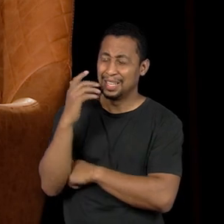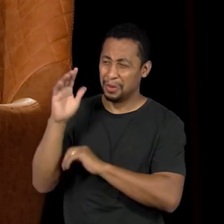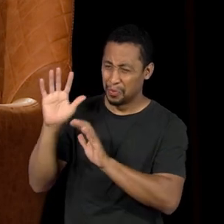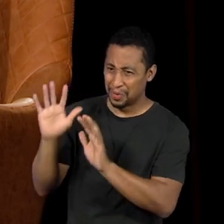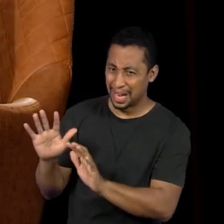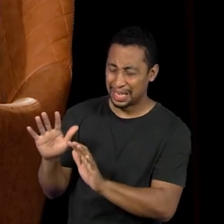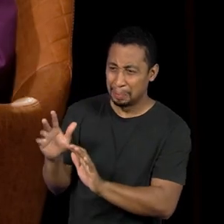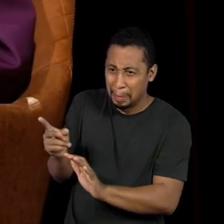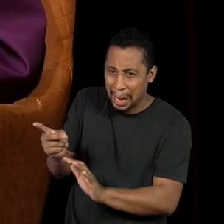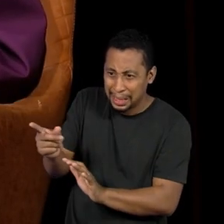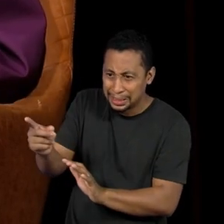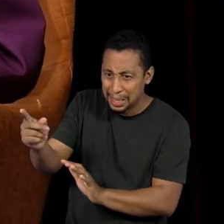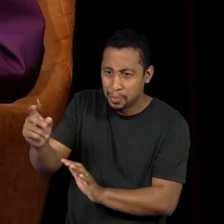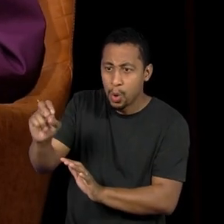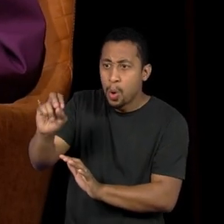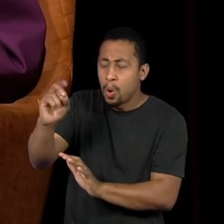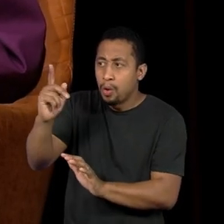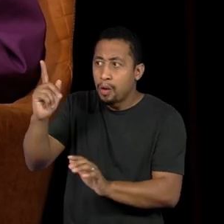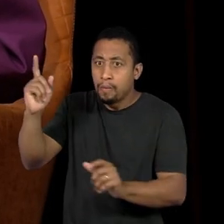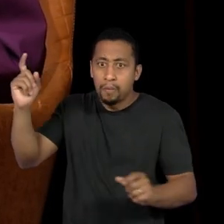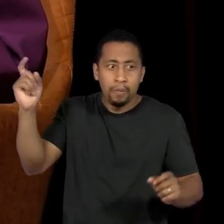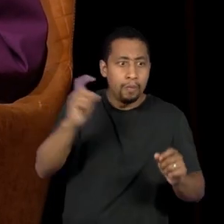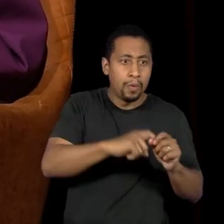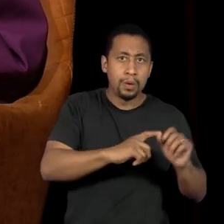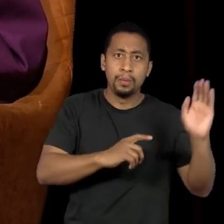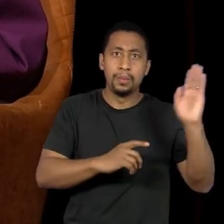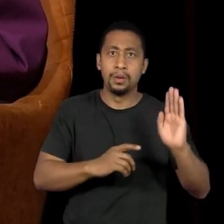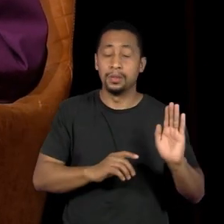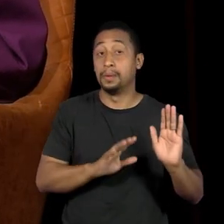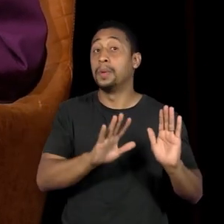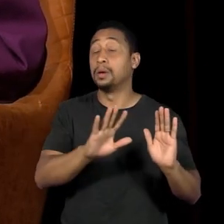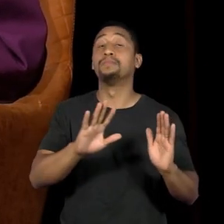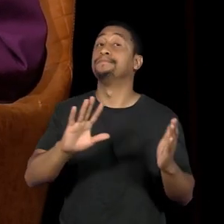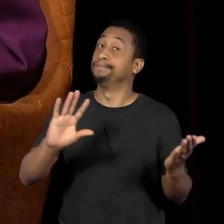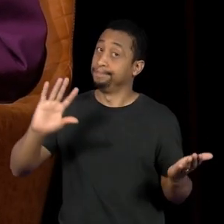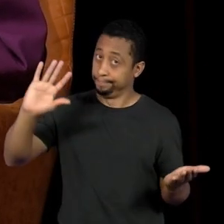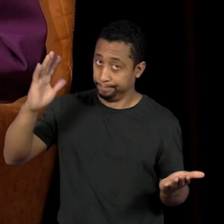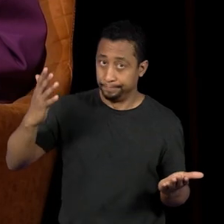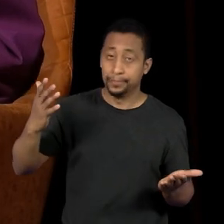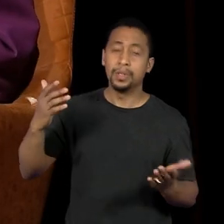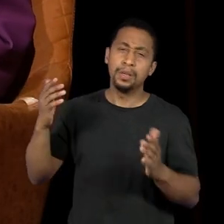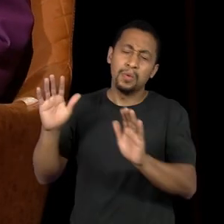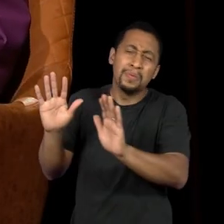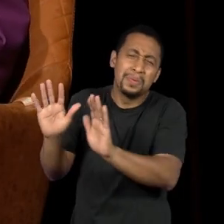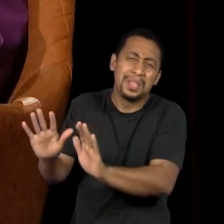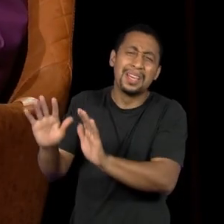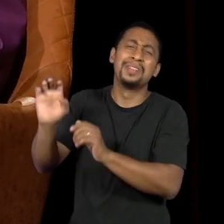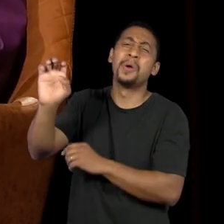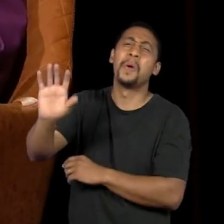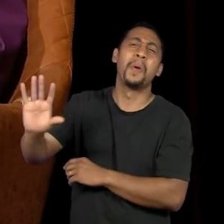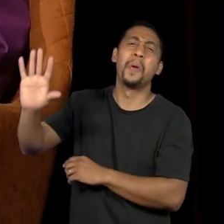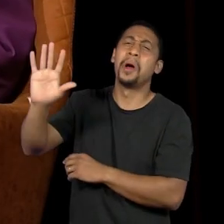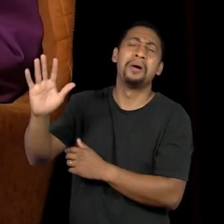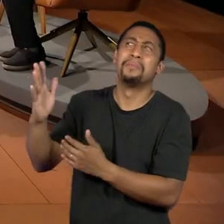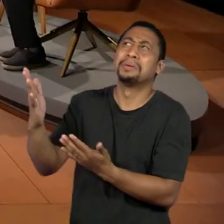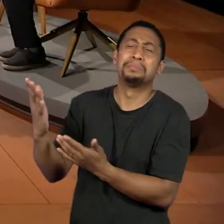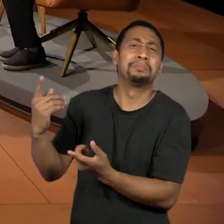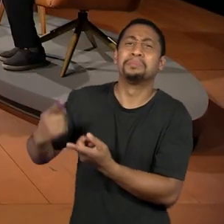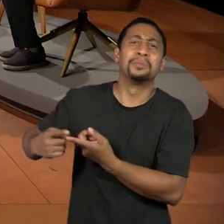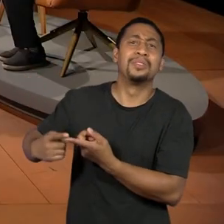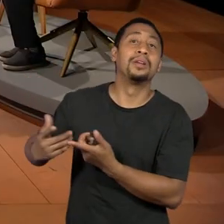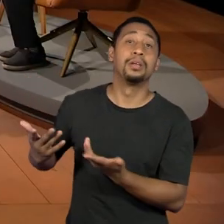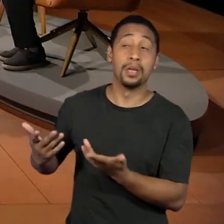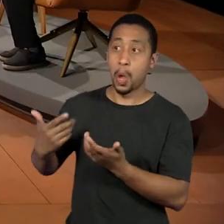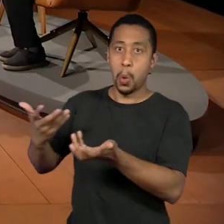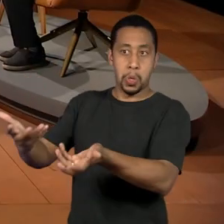E o que eu fui fazer na Europa, quando eu deixei o Teatro Municipal do Rio, não foi fazer carreira de primeiro bailarino,